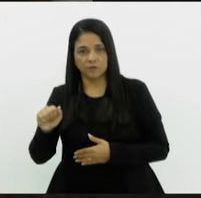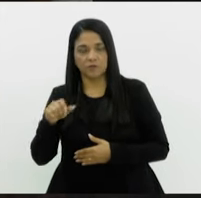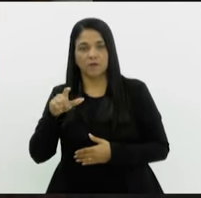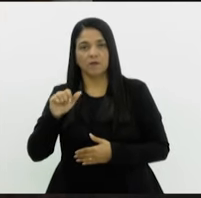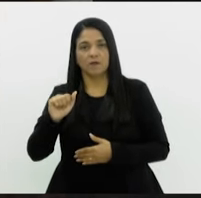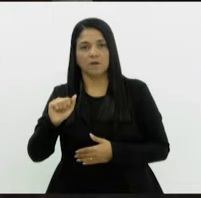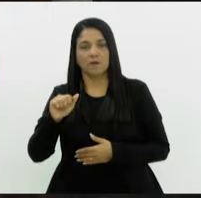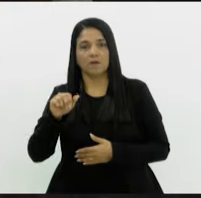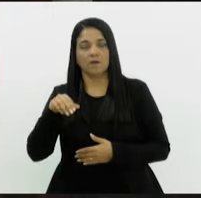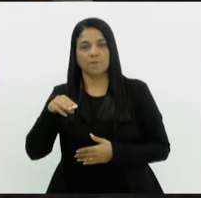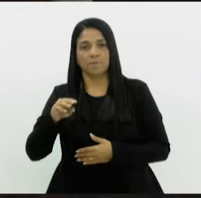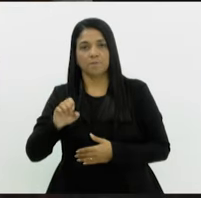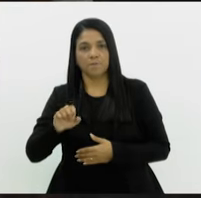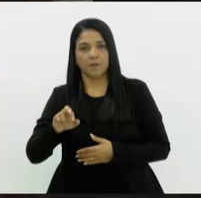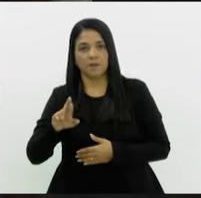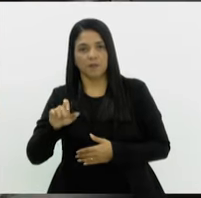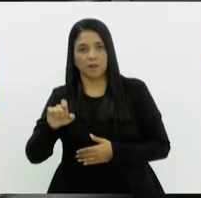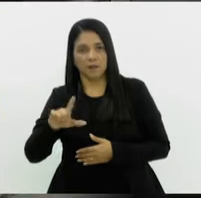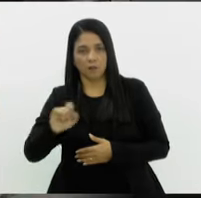BNH, autor.